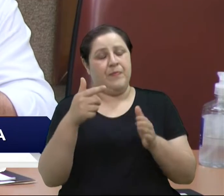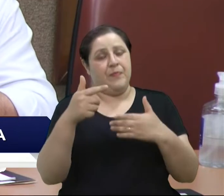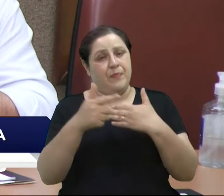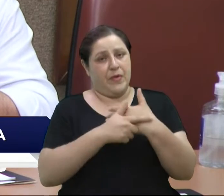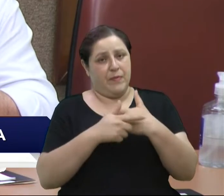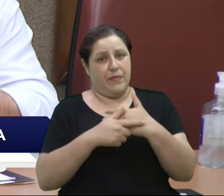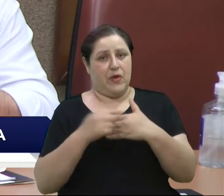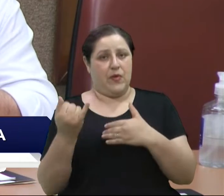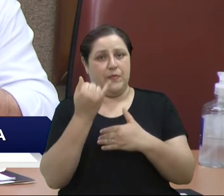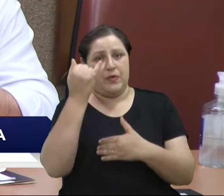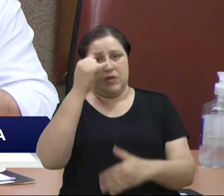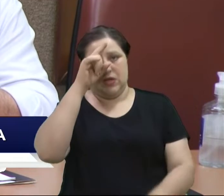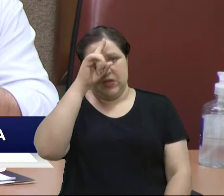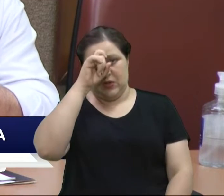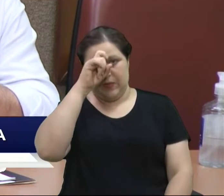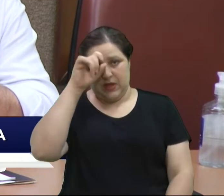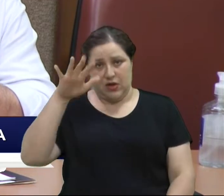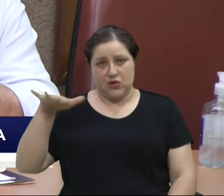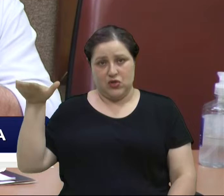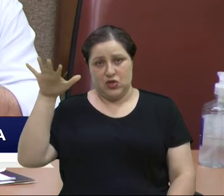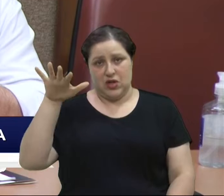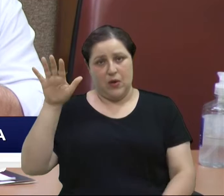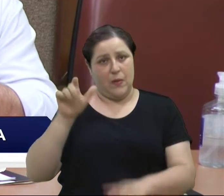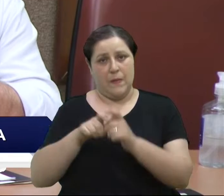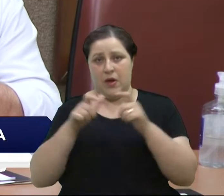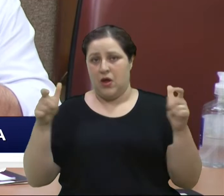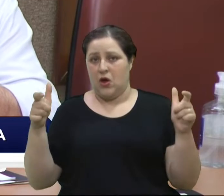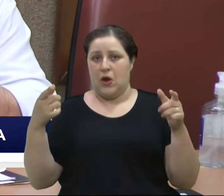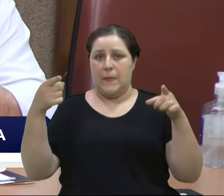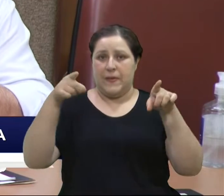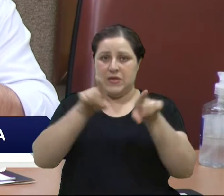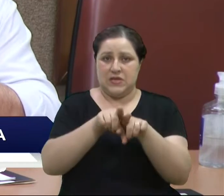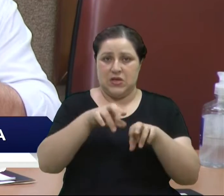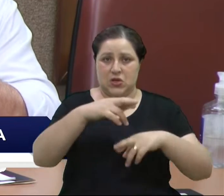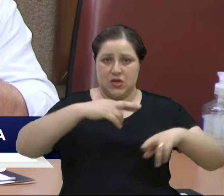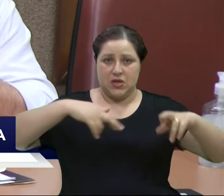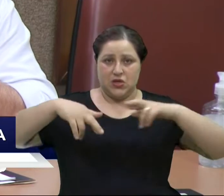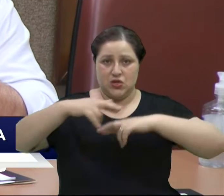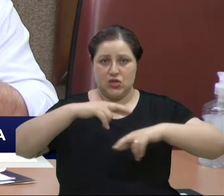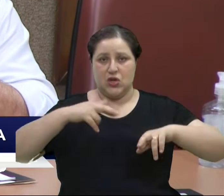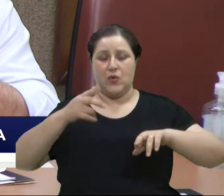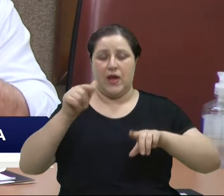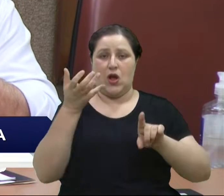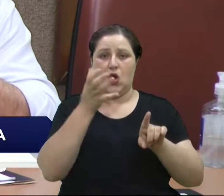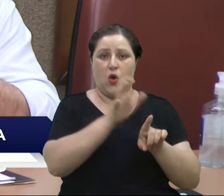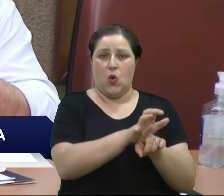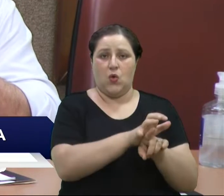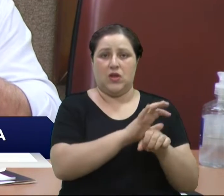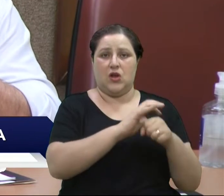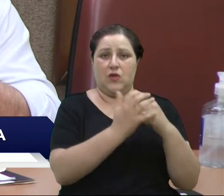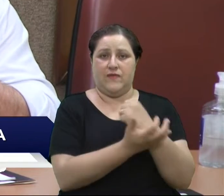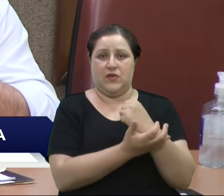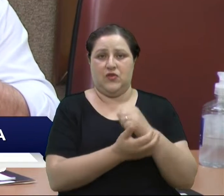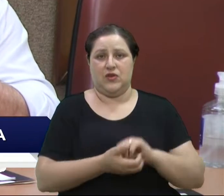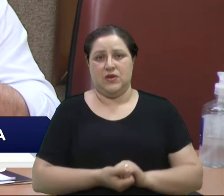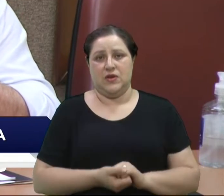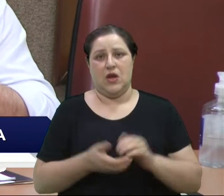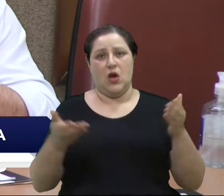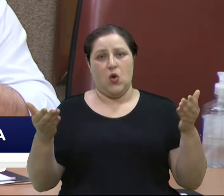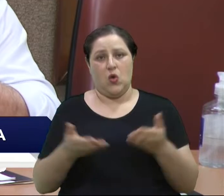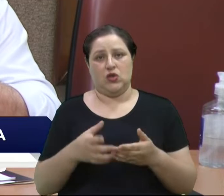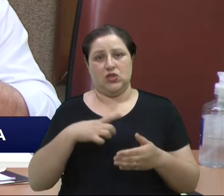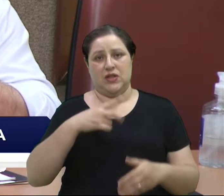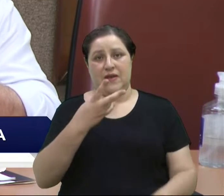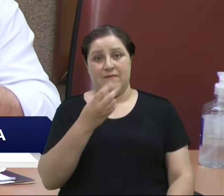que eu ouso dizer que foi o maior parceiro da região, sem dúvida, no combate à pandemia Covid-19. Hoje, nós estamos com 20